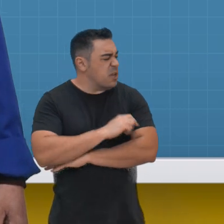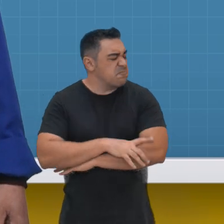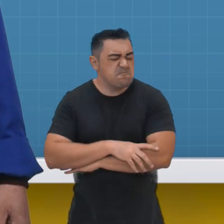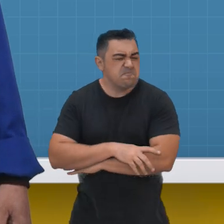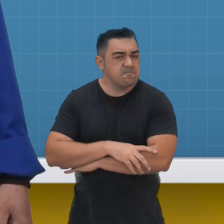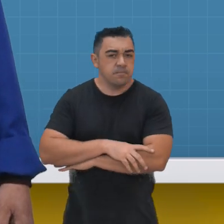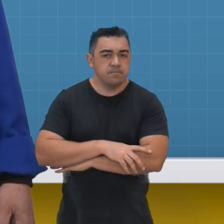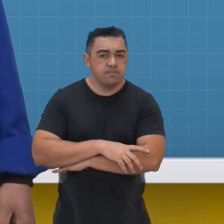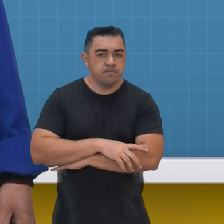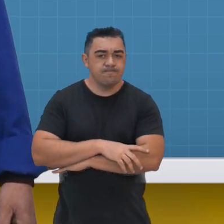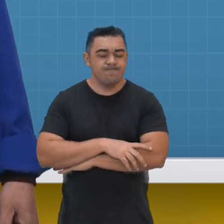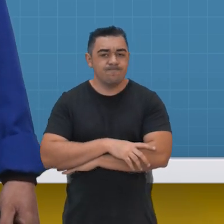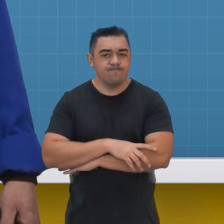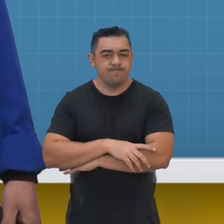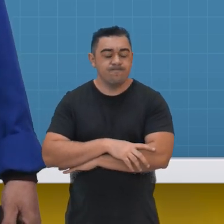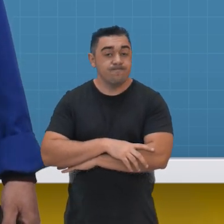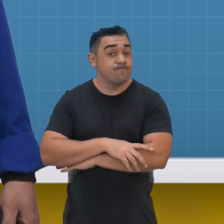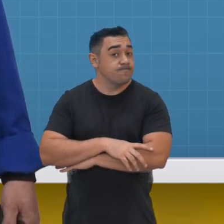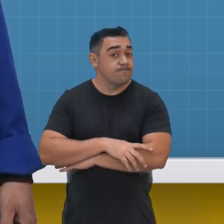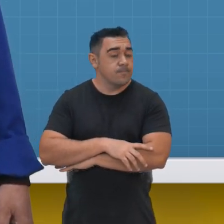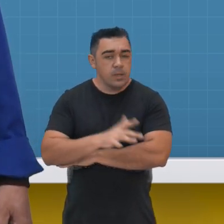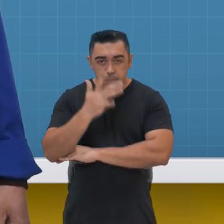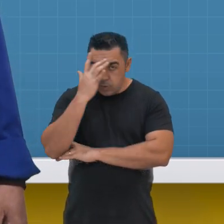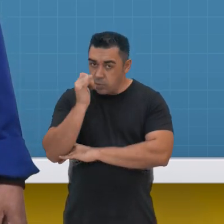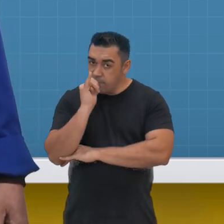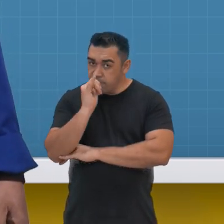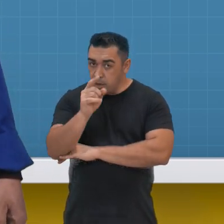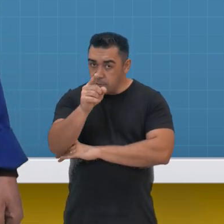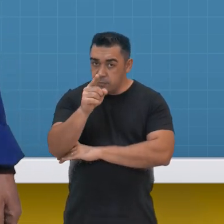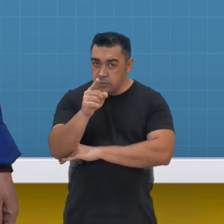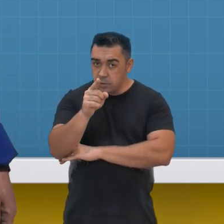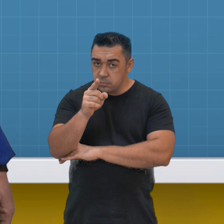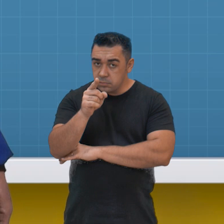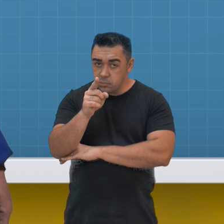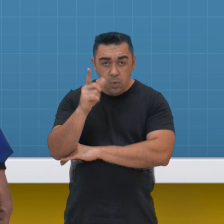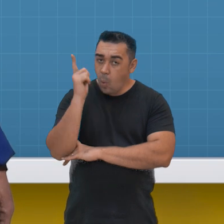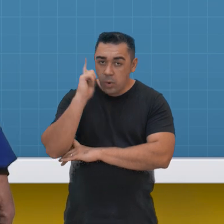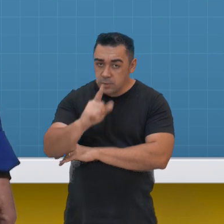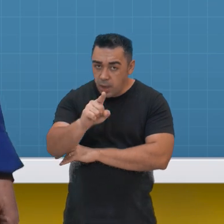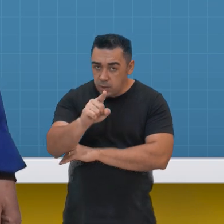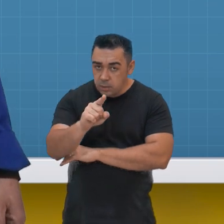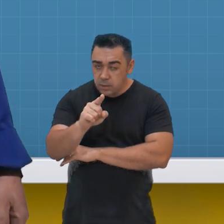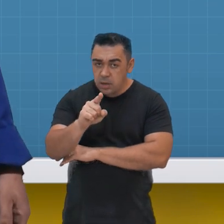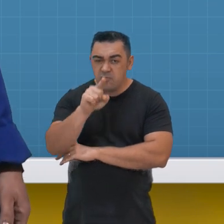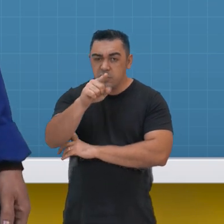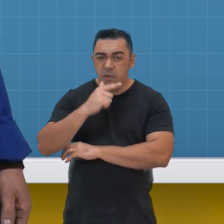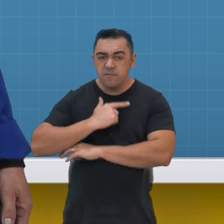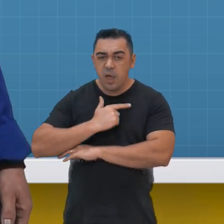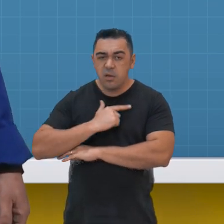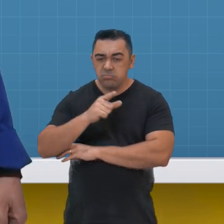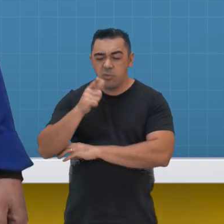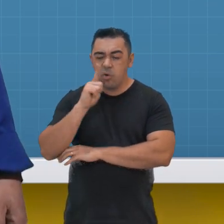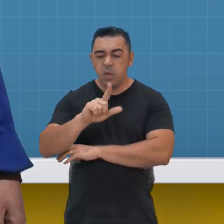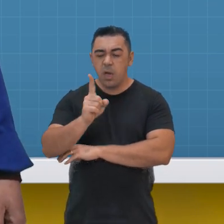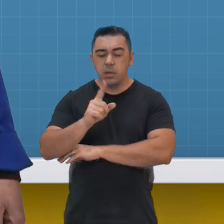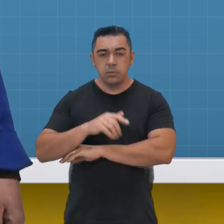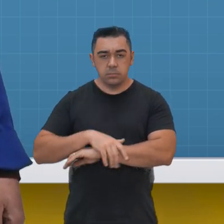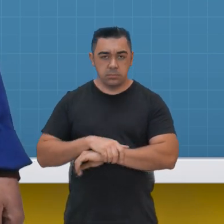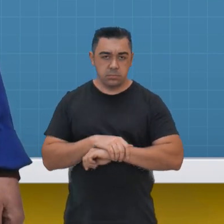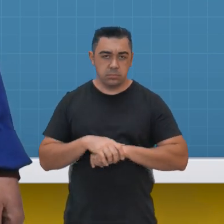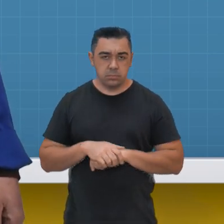conseguir. Quando alguém diz para você, você não vai conseguir, você é feio,